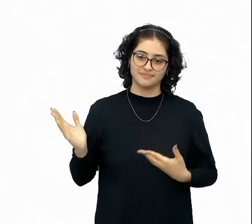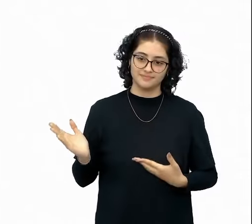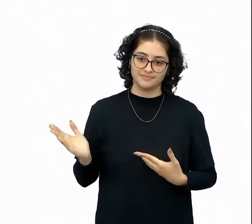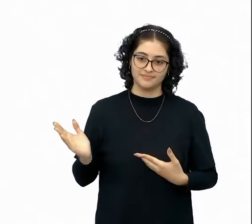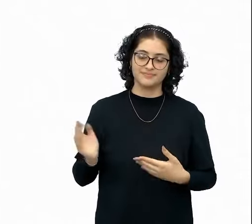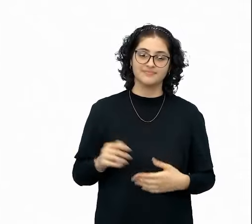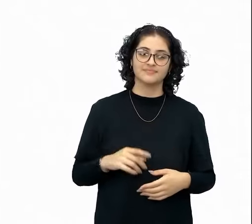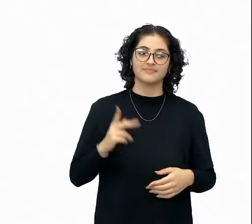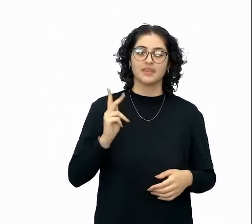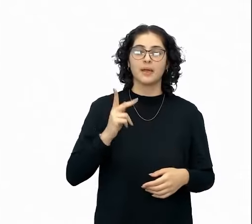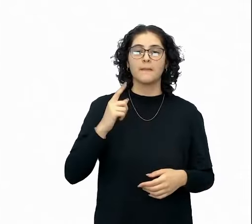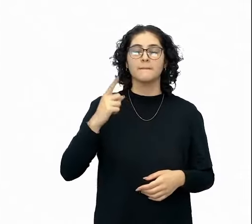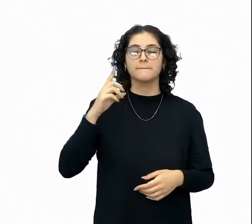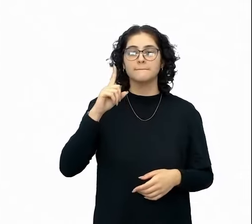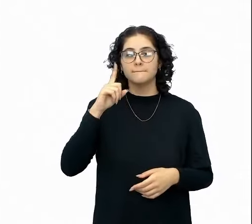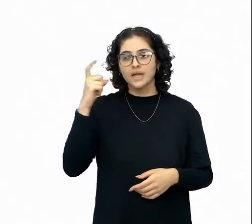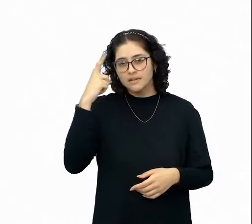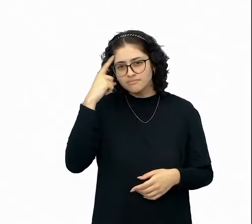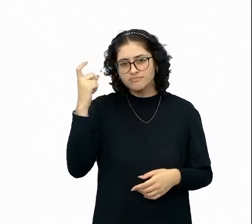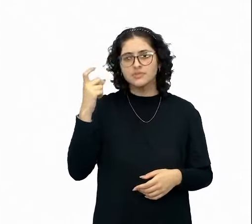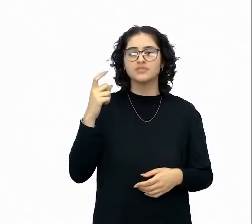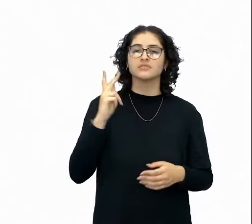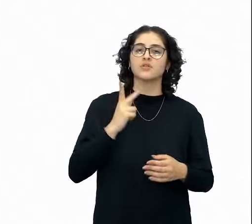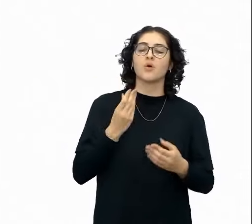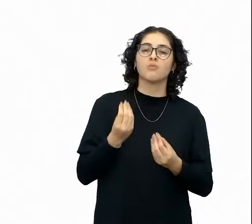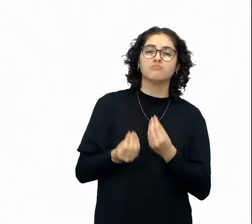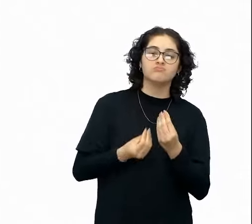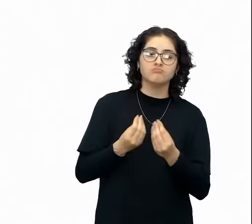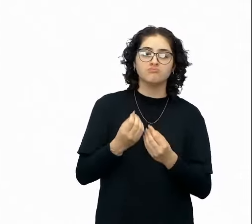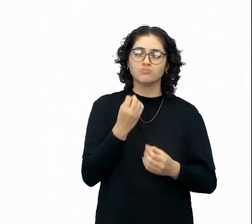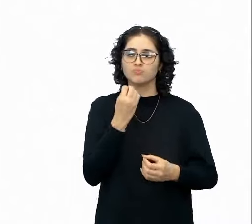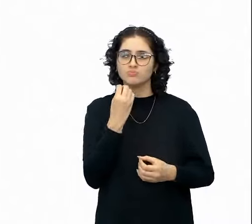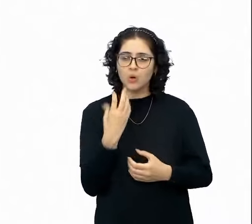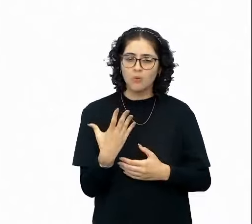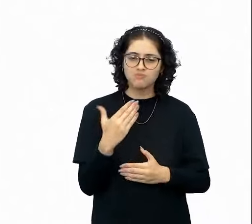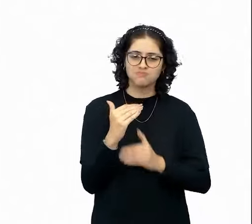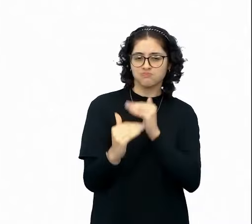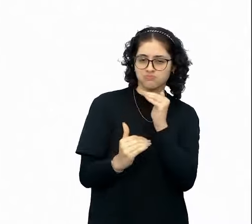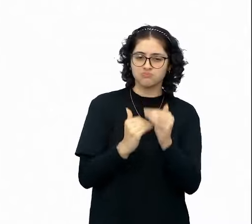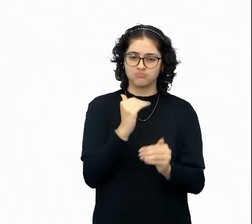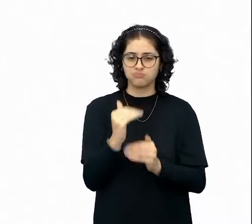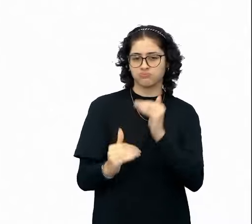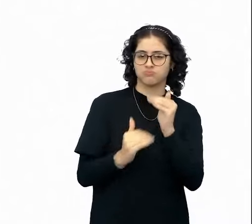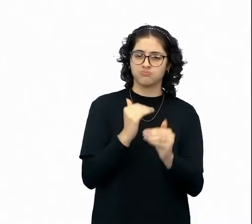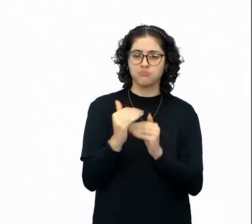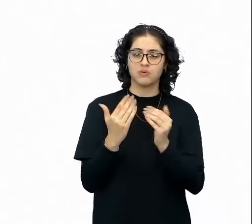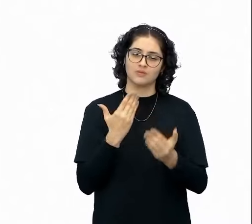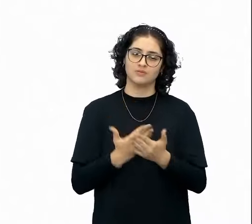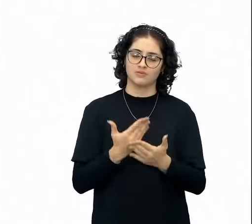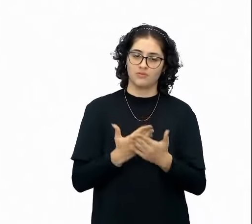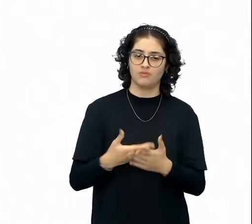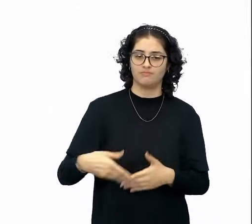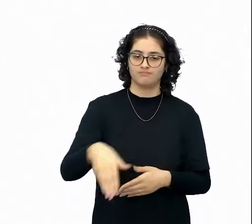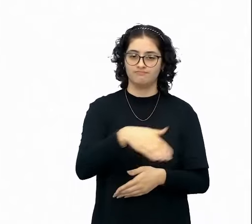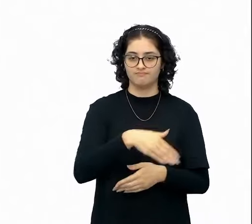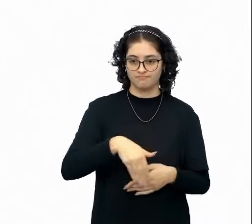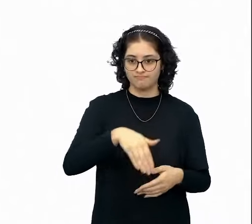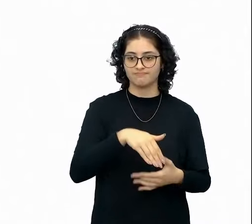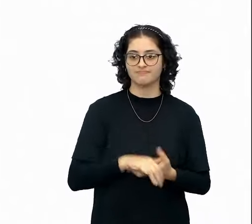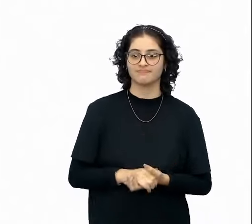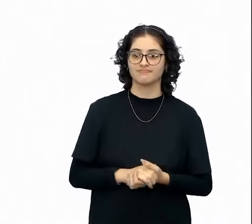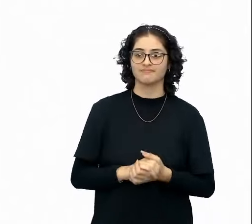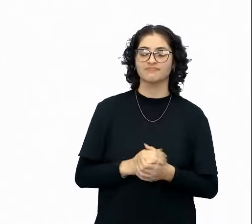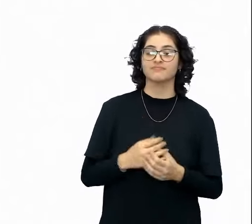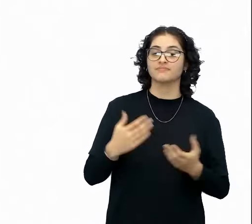Sempre árduo, pensando sempre na qualidade de ensino, sempre pensando nos nossos meninos, né? Nos estudantes, tá?